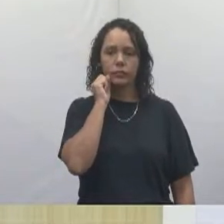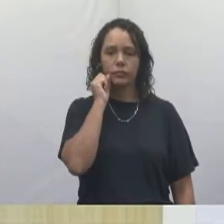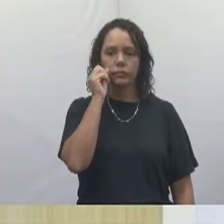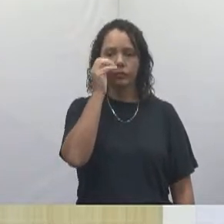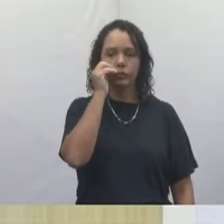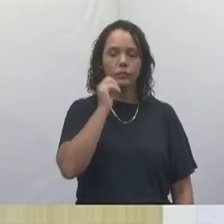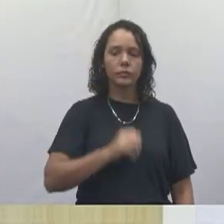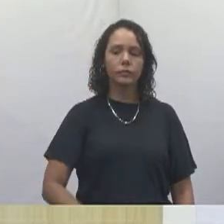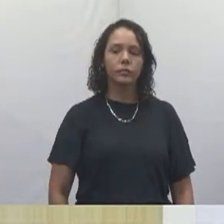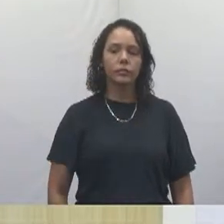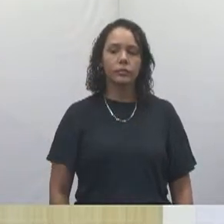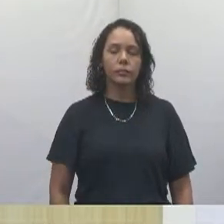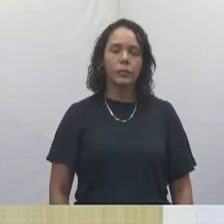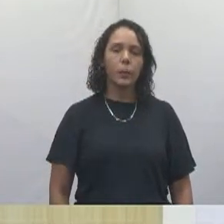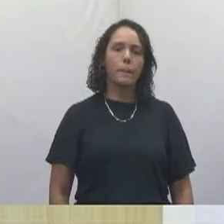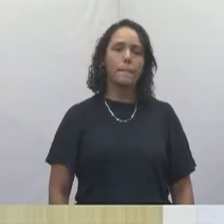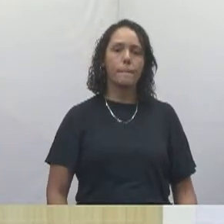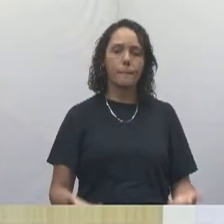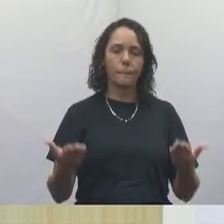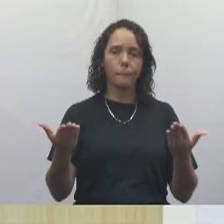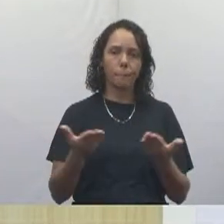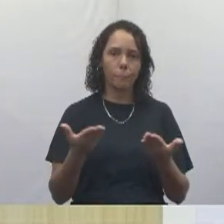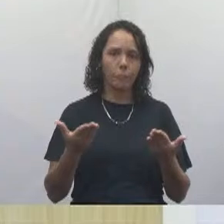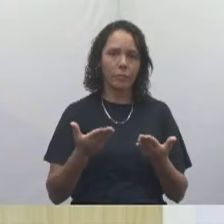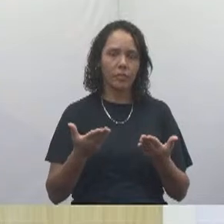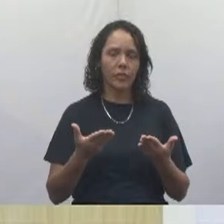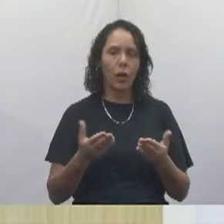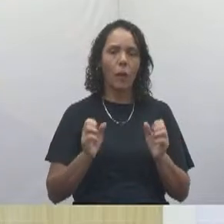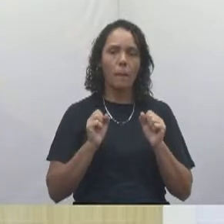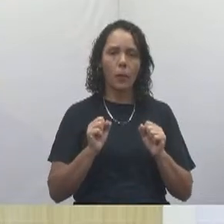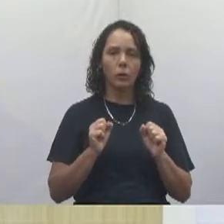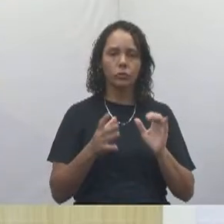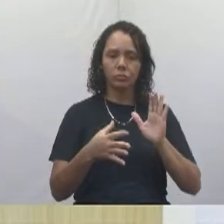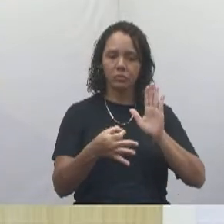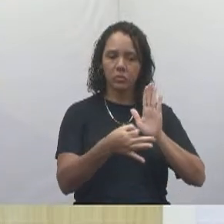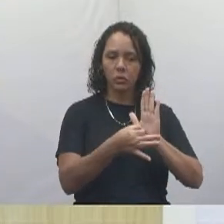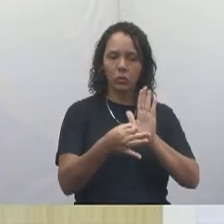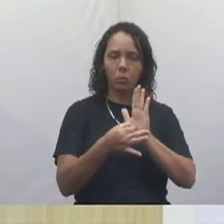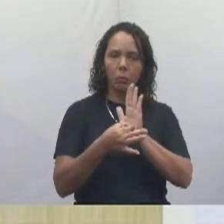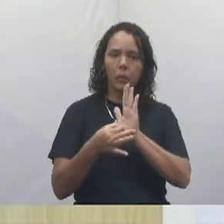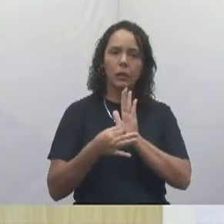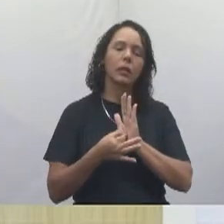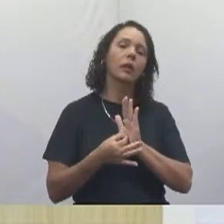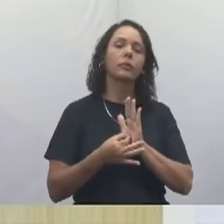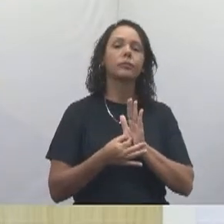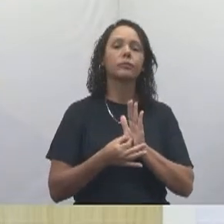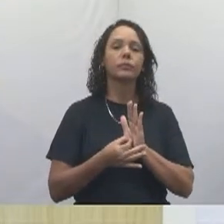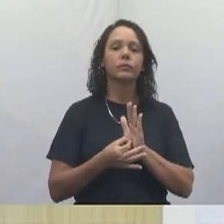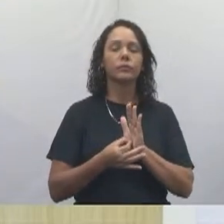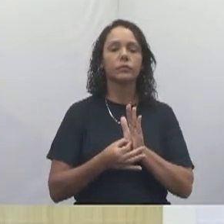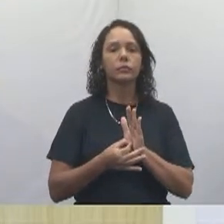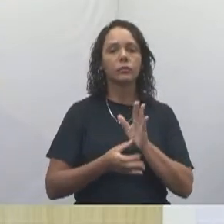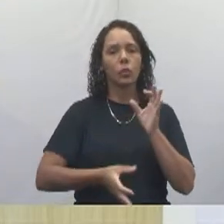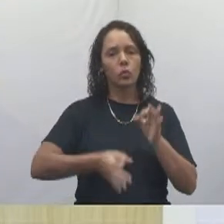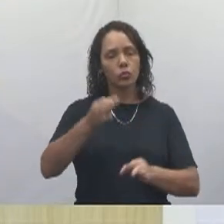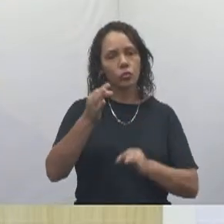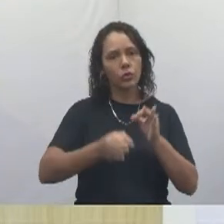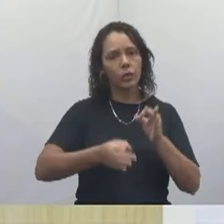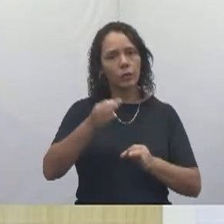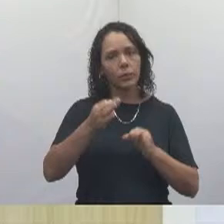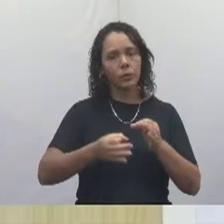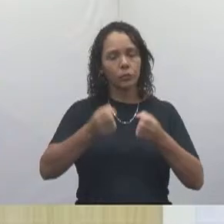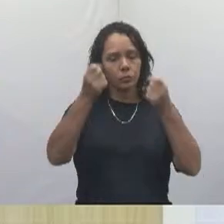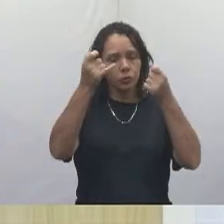Santana. Coloco então o processo em discussão, processo de julgamento de contas do